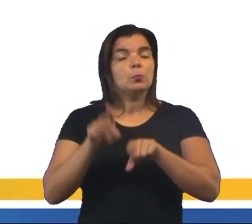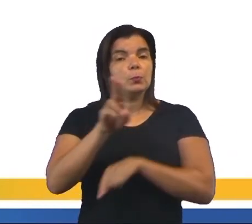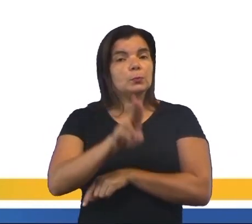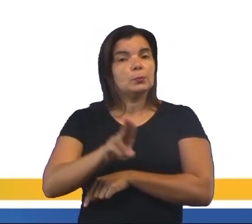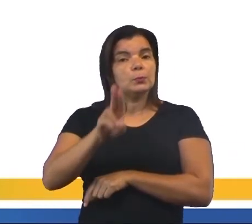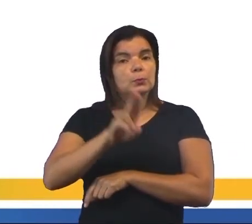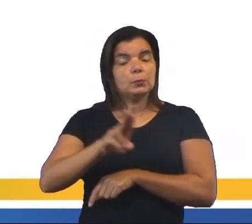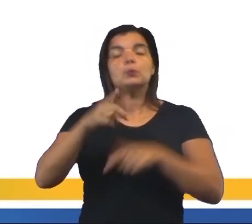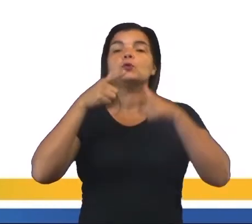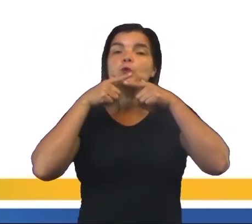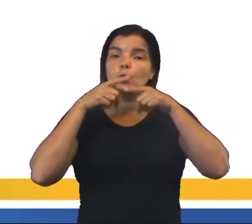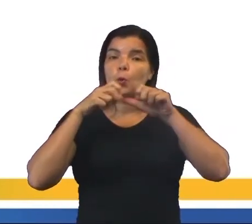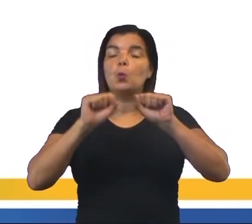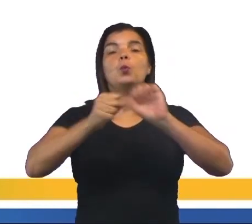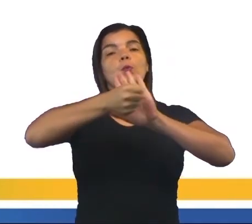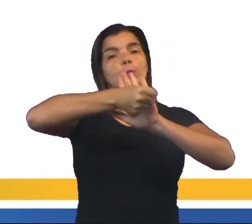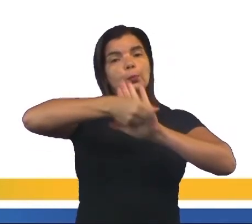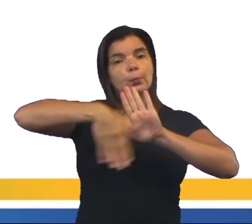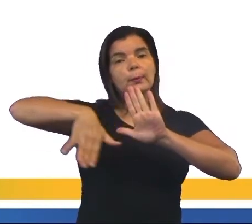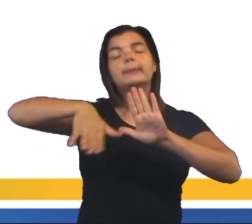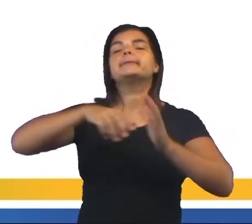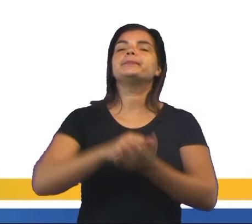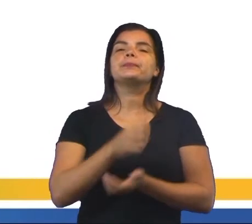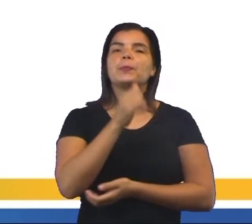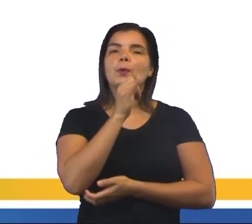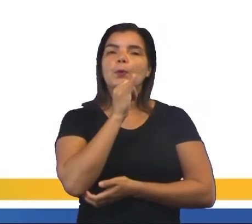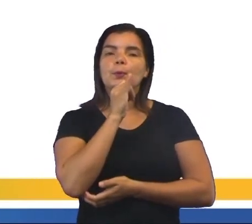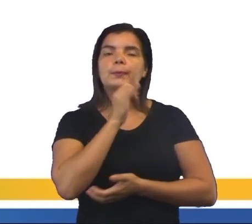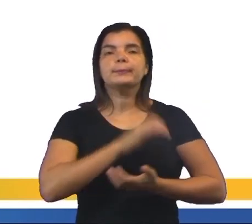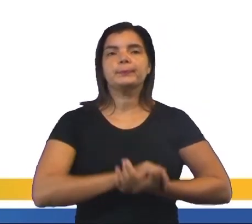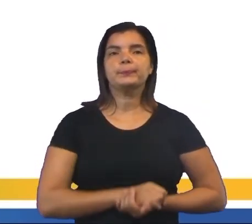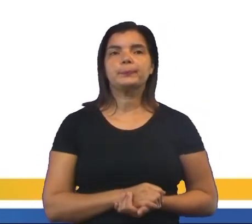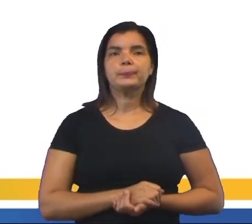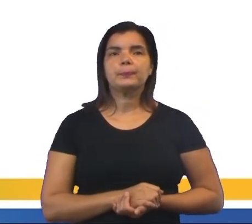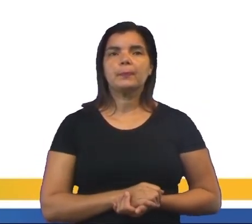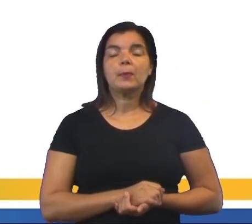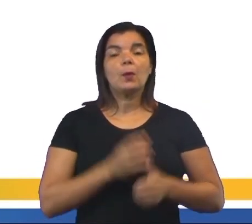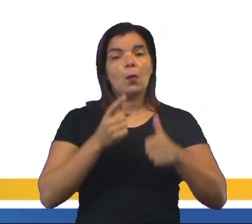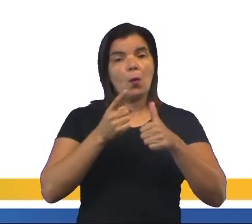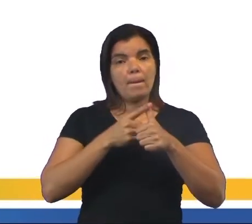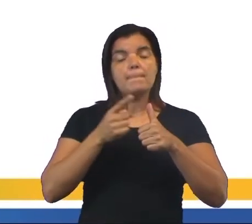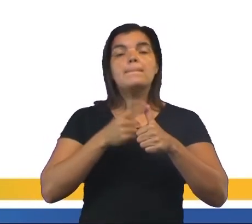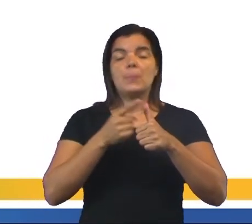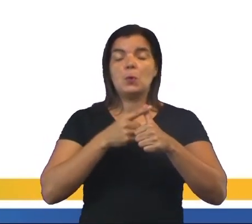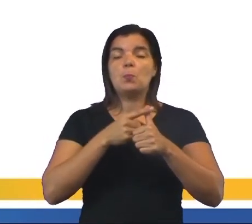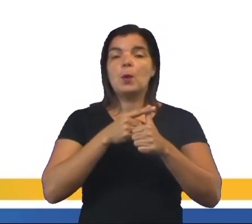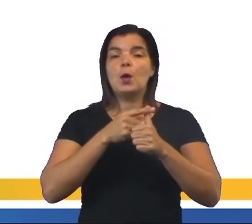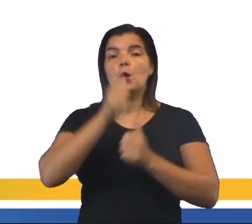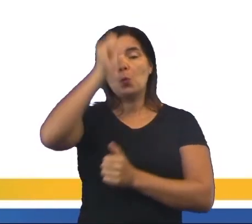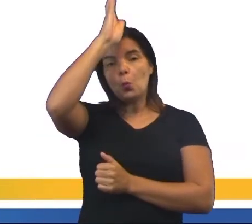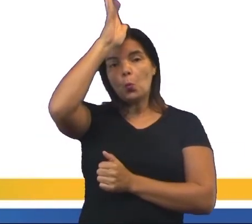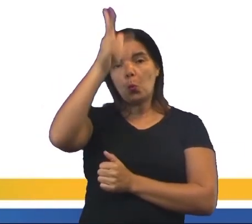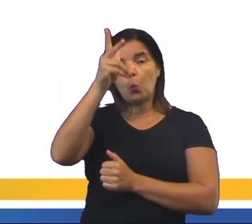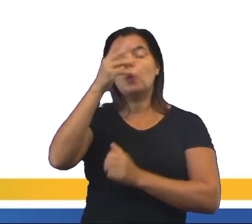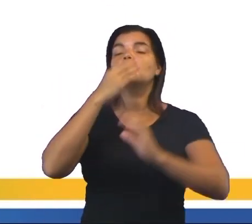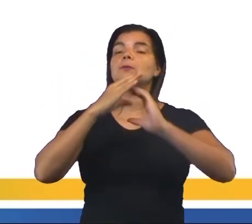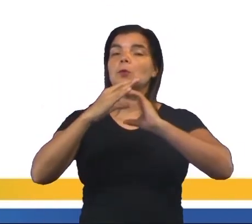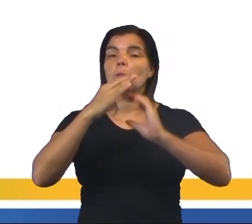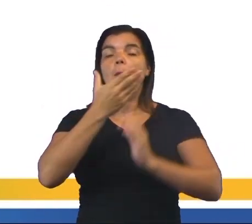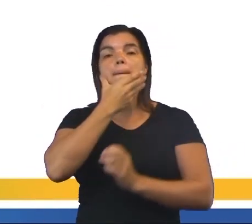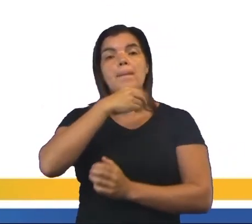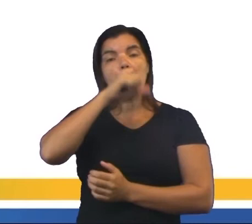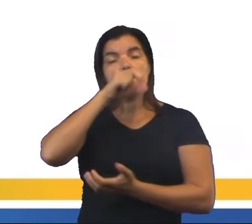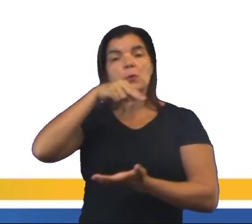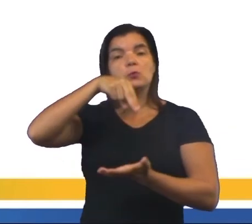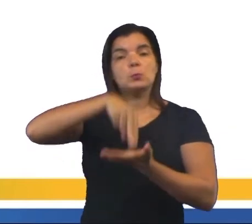de figuras de linguagem. Olhem esse exemplo. Ao primeiro cantar do galo, meu pai já estava de pé e